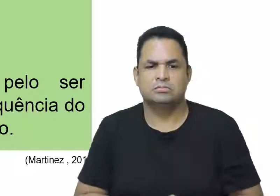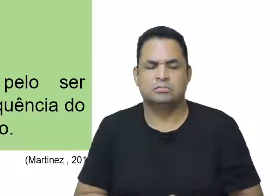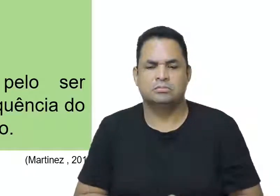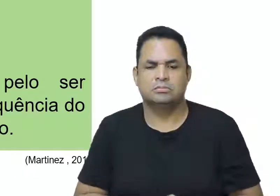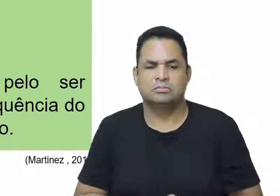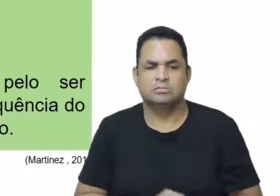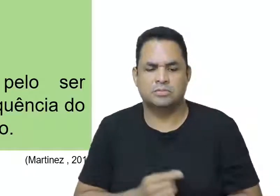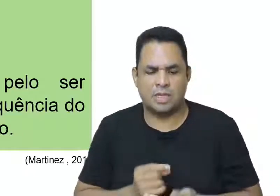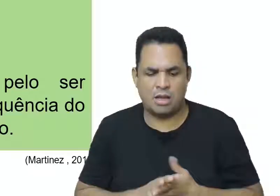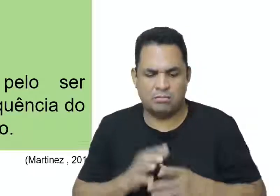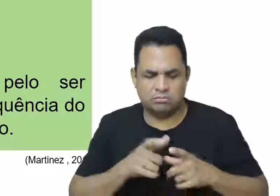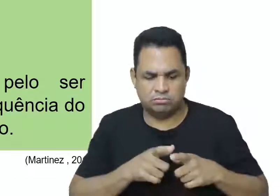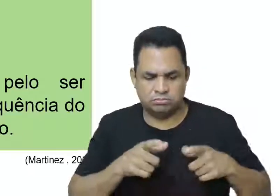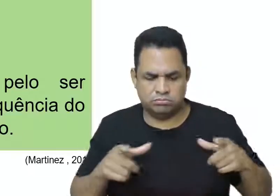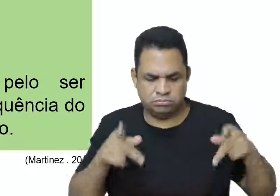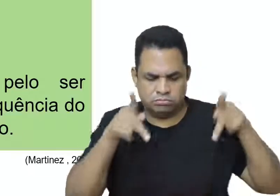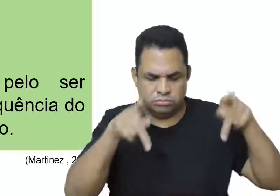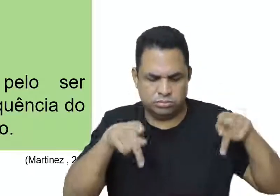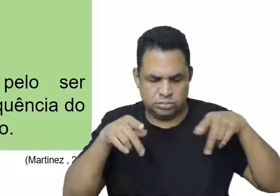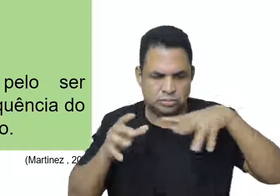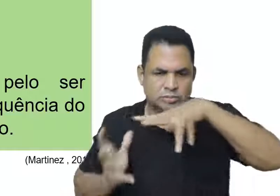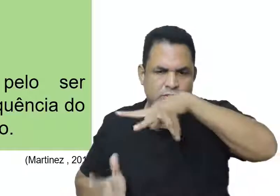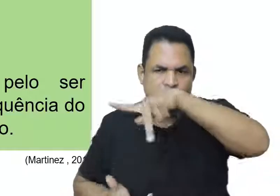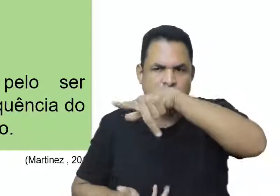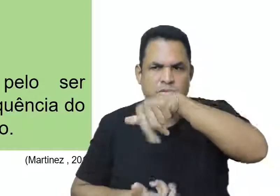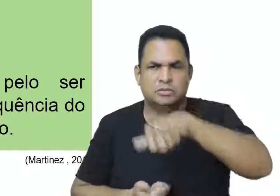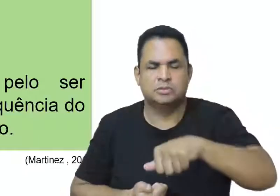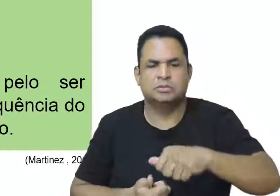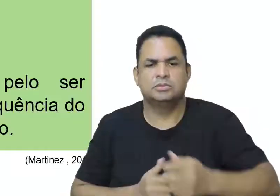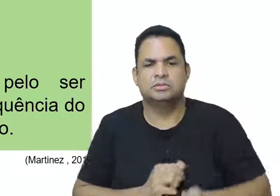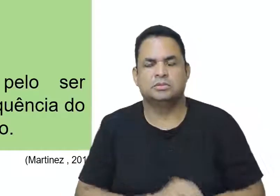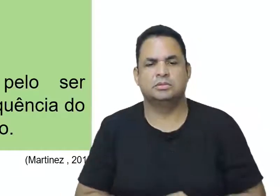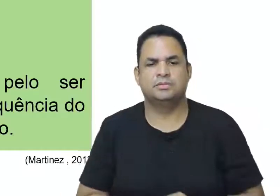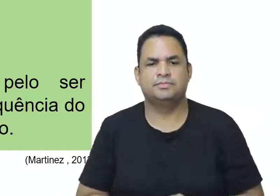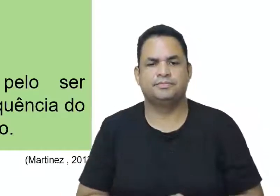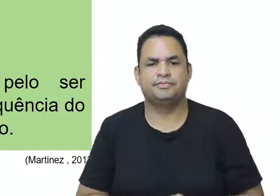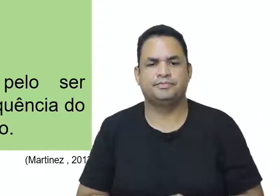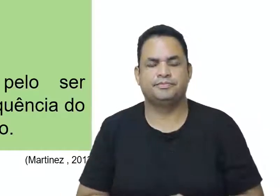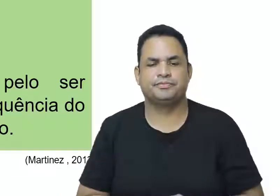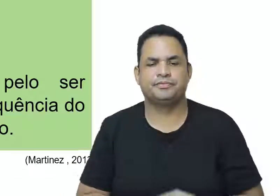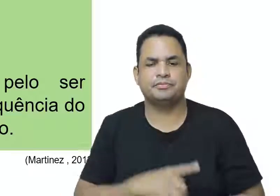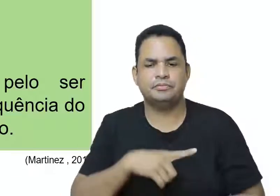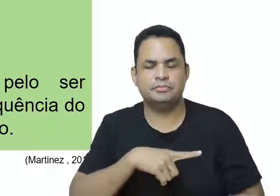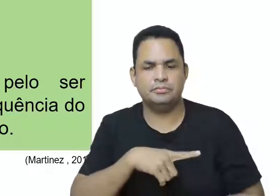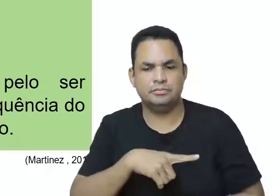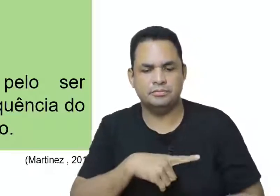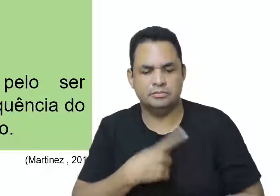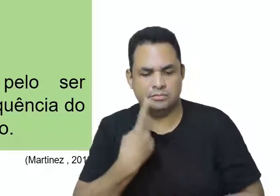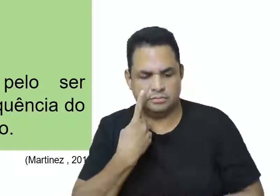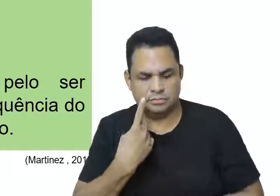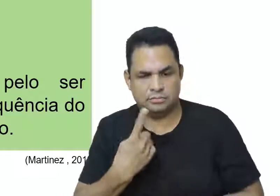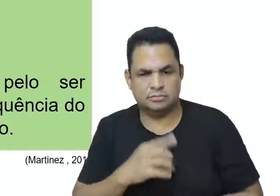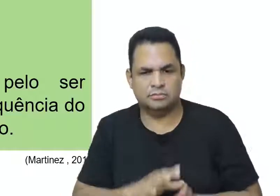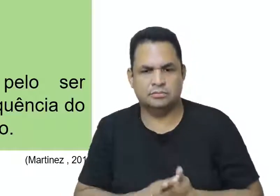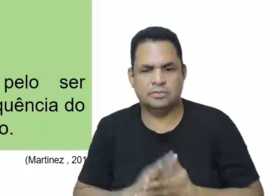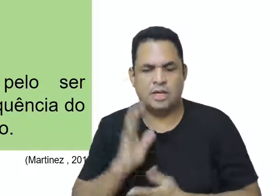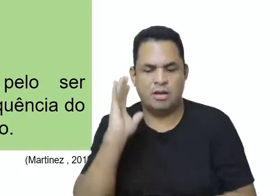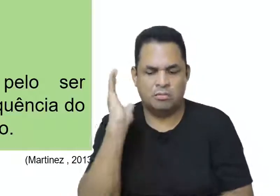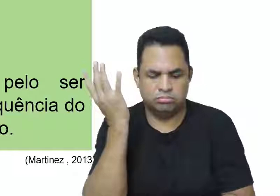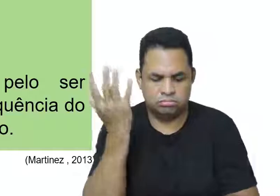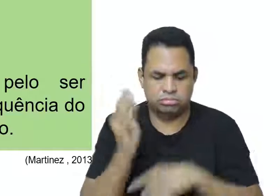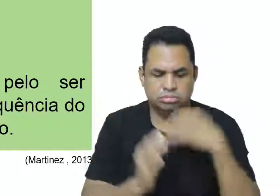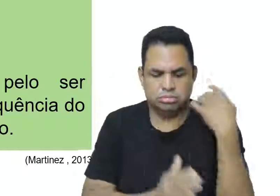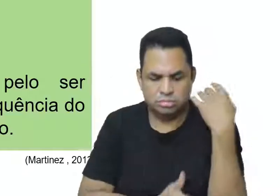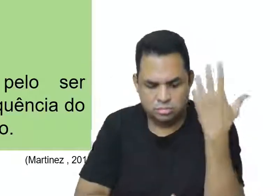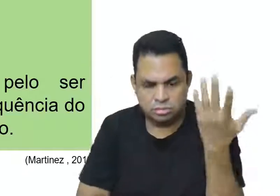com o aumento da população global, que teve um aumento muito grande, nós vemos aumentando o desmatamento, como ocorre